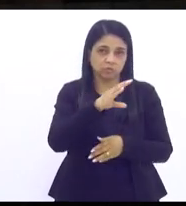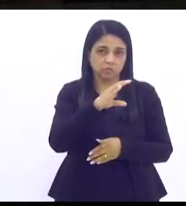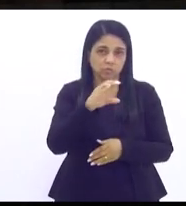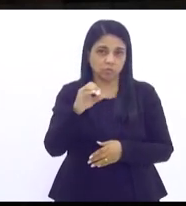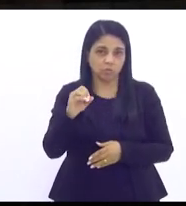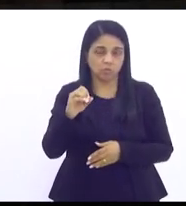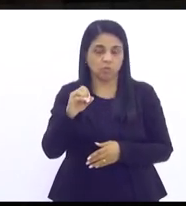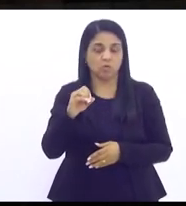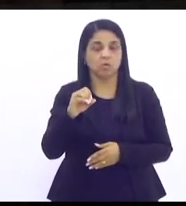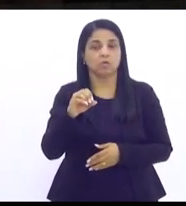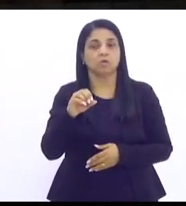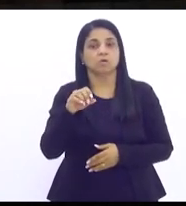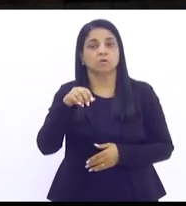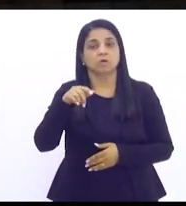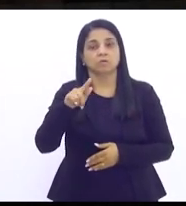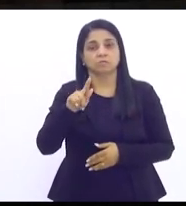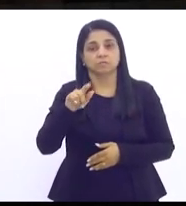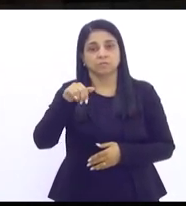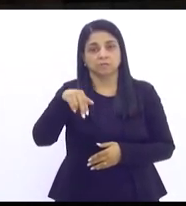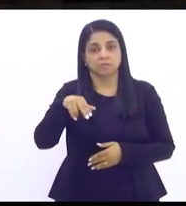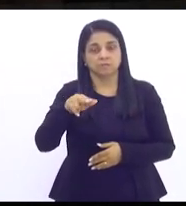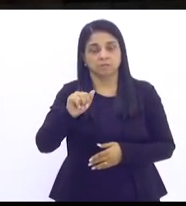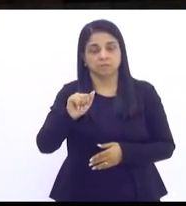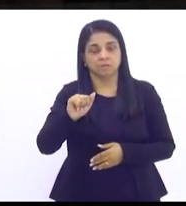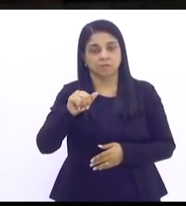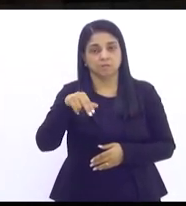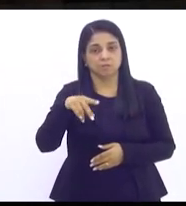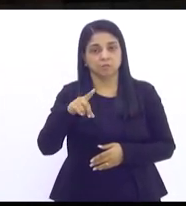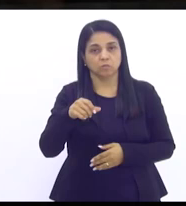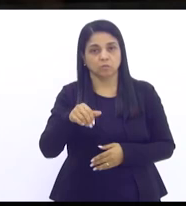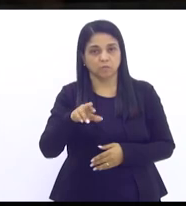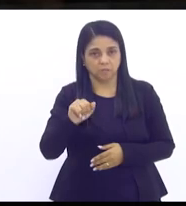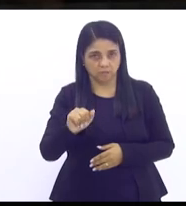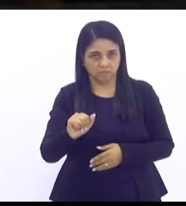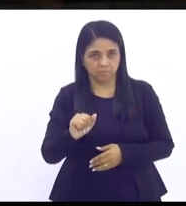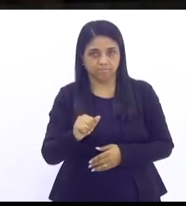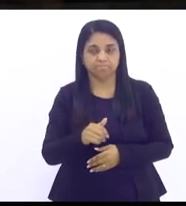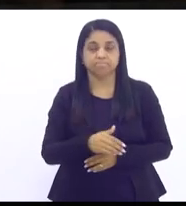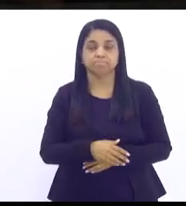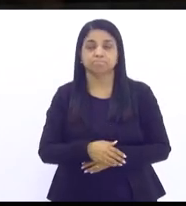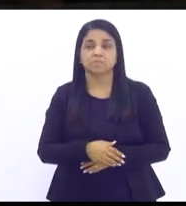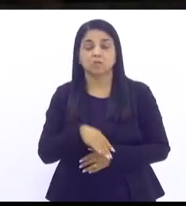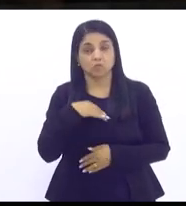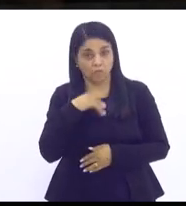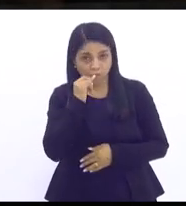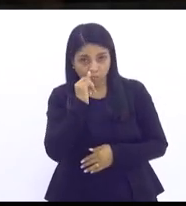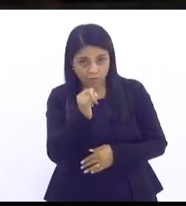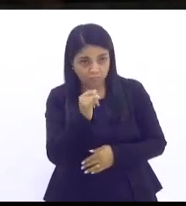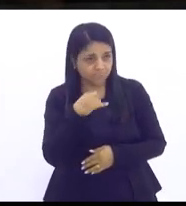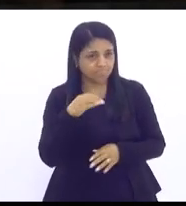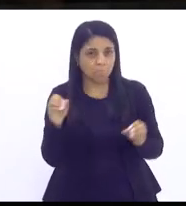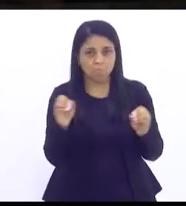corregedorias existentes. Mas eu estou citando isso tudo porque ninguém percebeu,